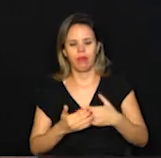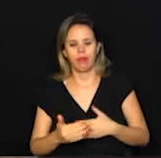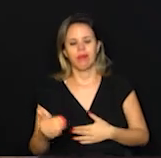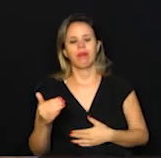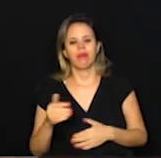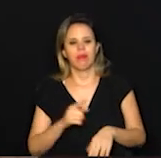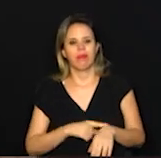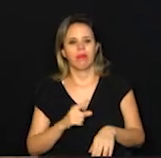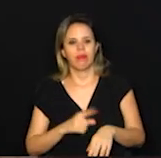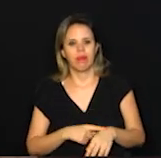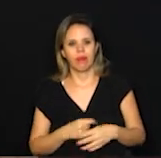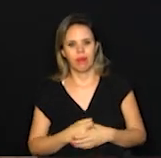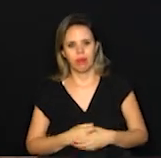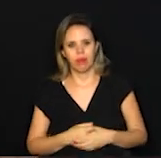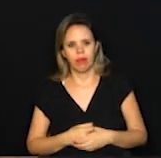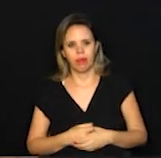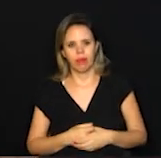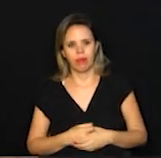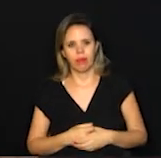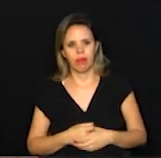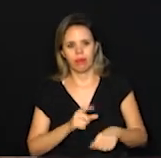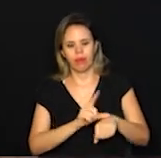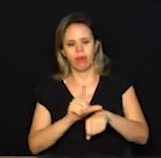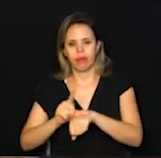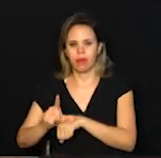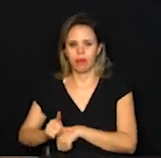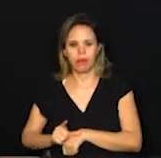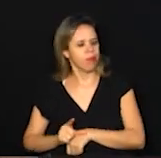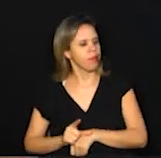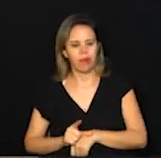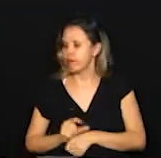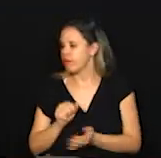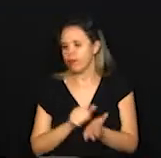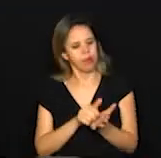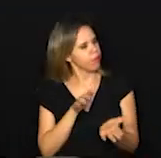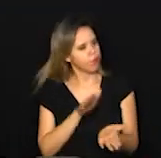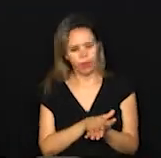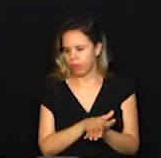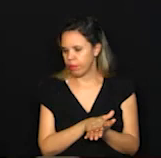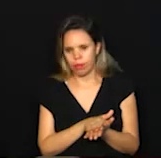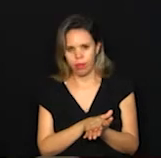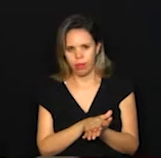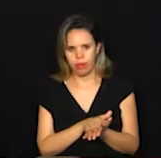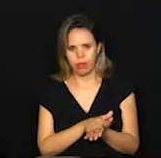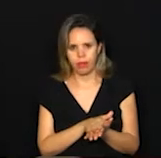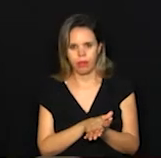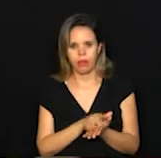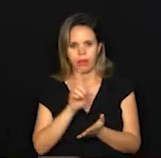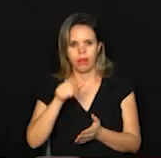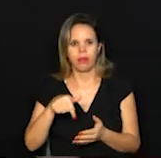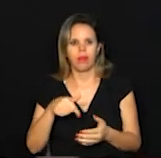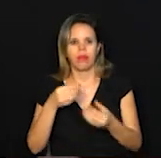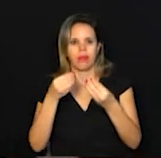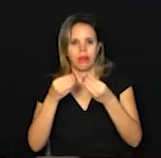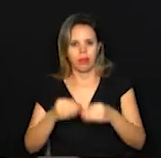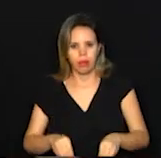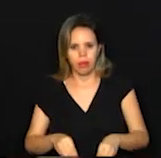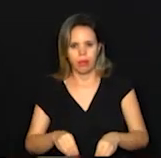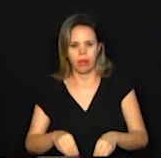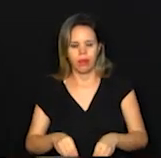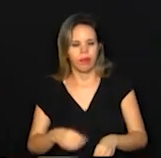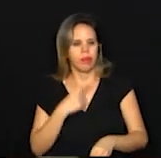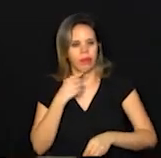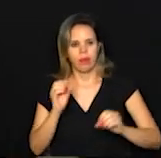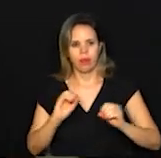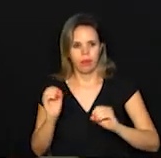esse prazo, esses estabelecimentos não sejam multados. Nosso setor é um setor que mais impactado está, não tenho